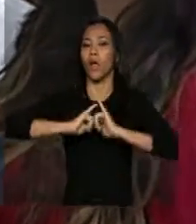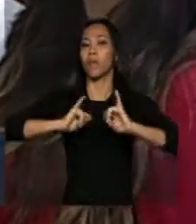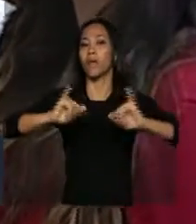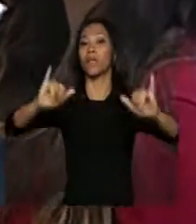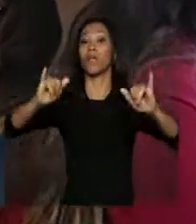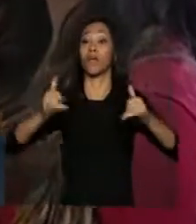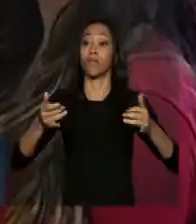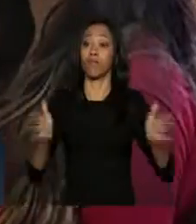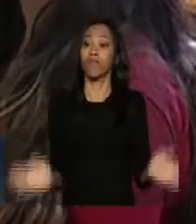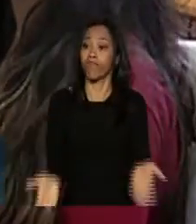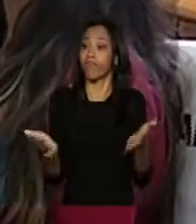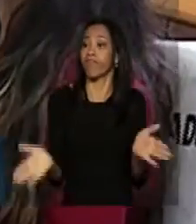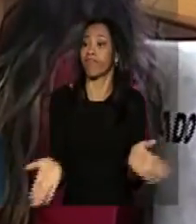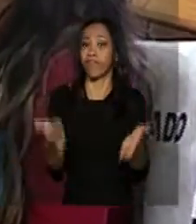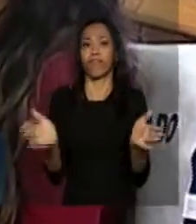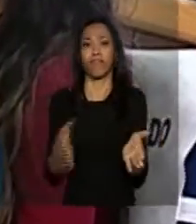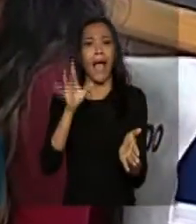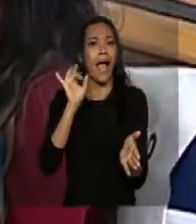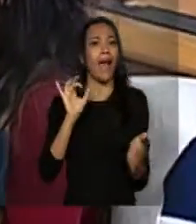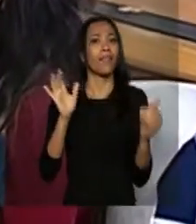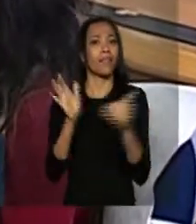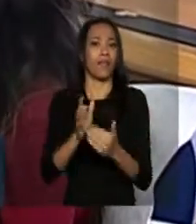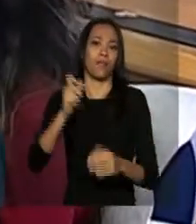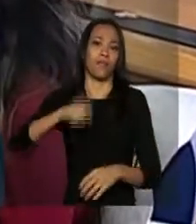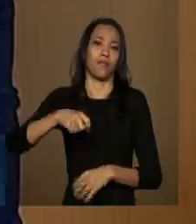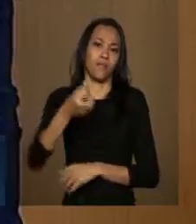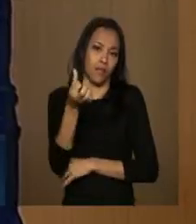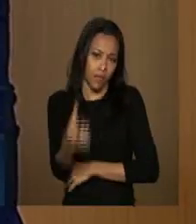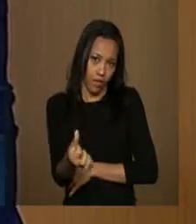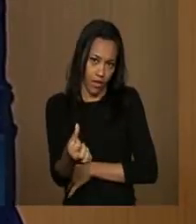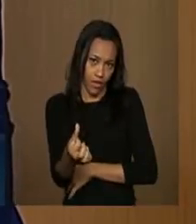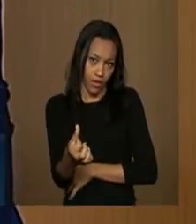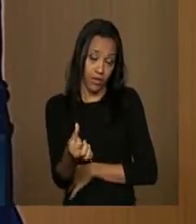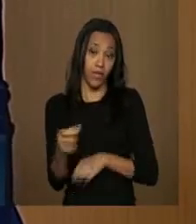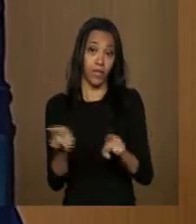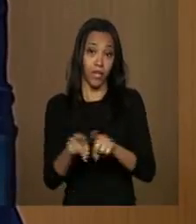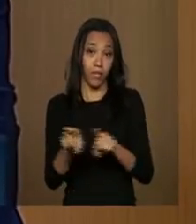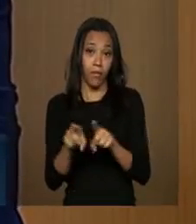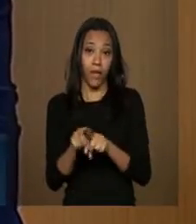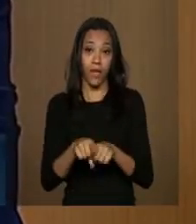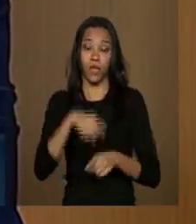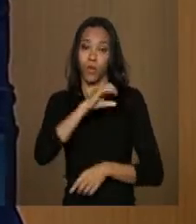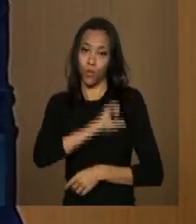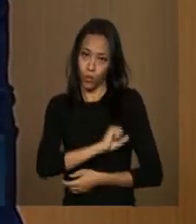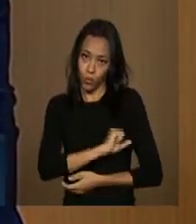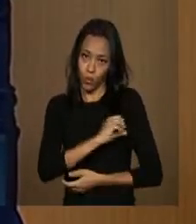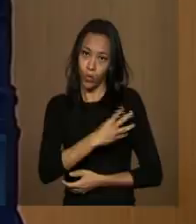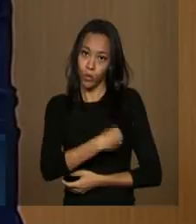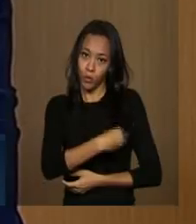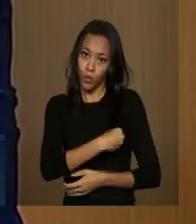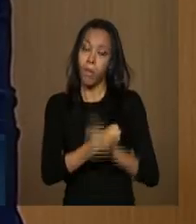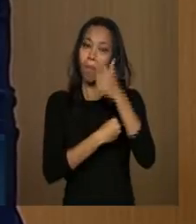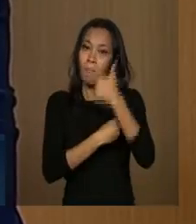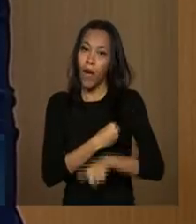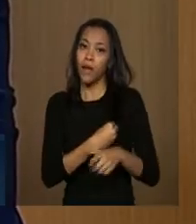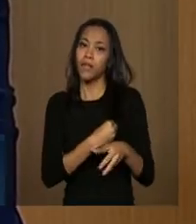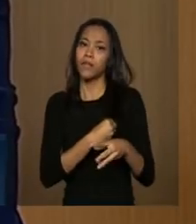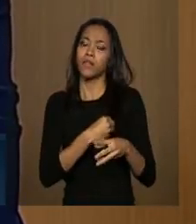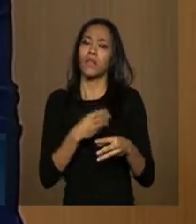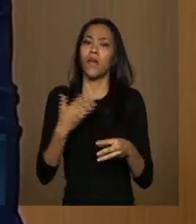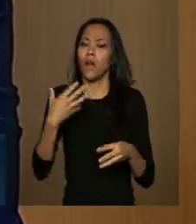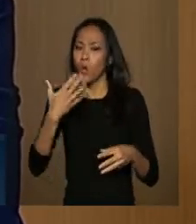o aleitamento exclusivo até 6 meses e o aleitamento complementar, né, já dando alimentos até os 2 anos de